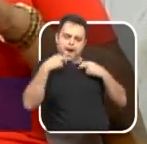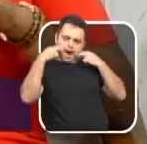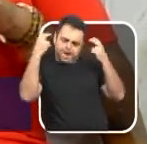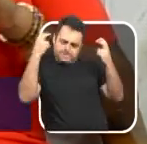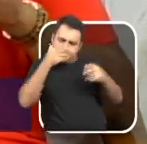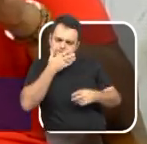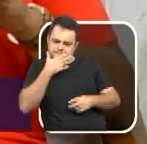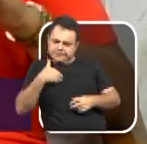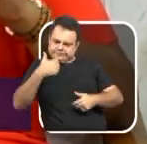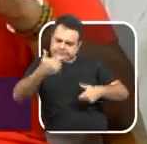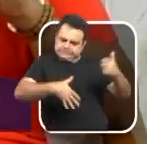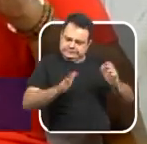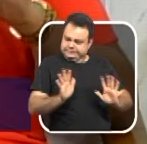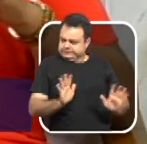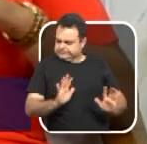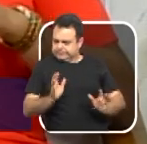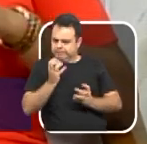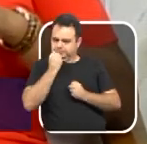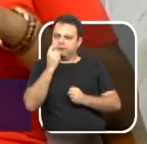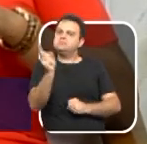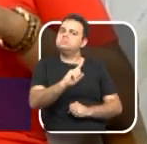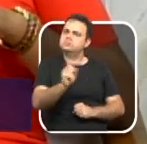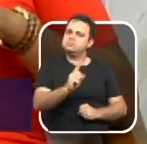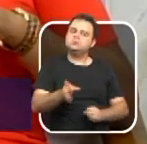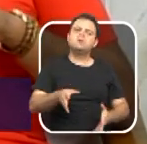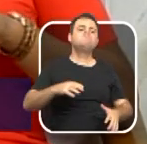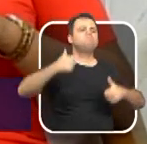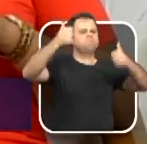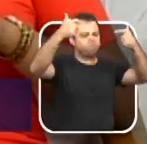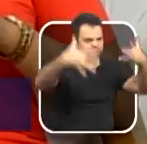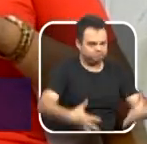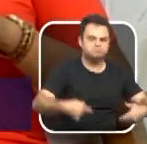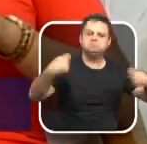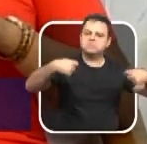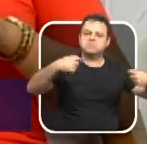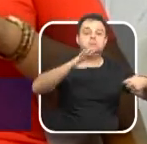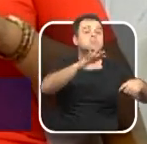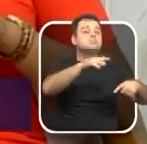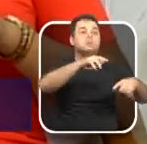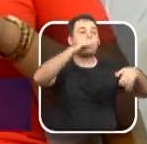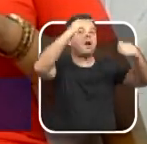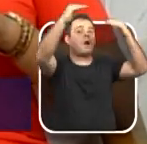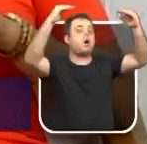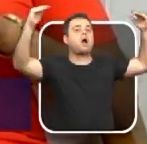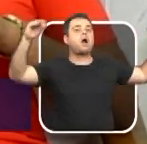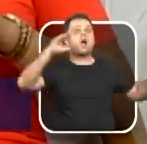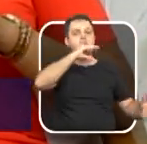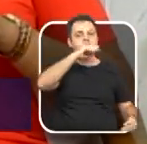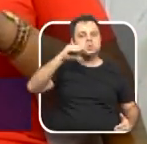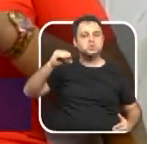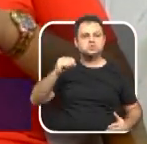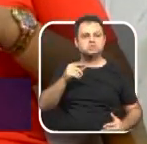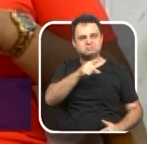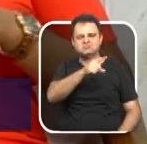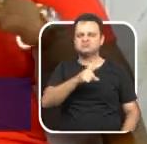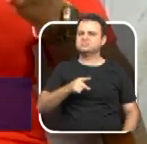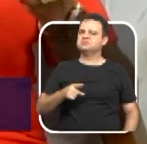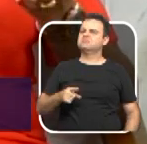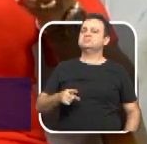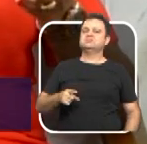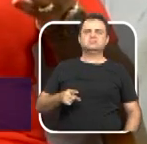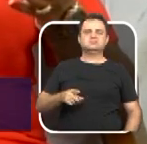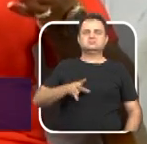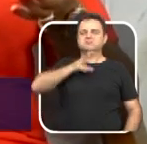medo. Ele avança cada vez mais. E a tecnologia também nos causa grande preocupação, porque